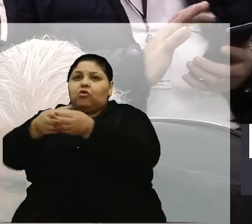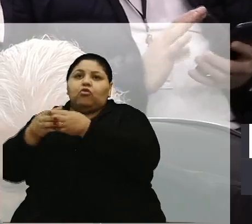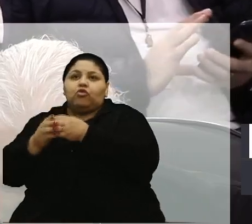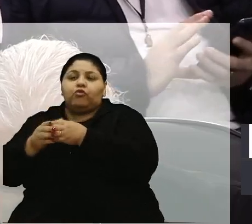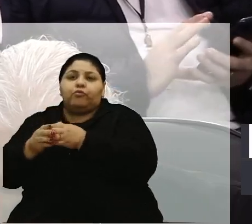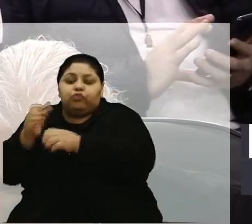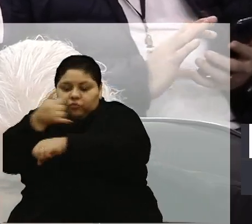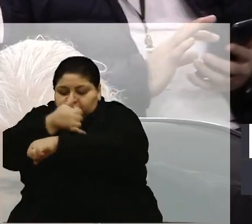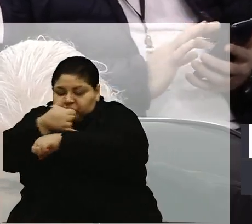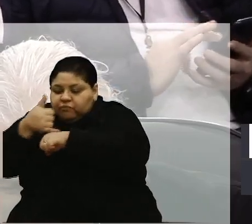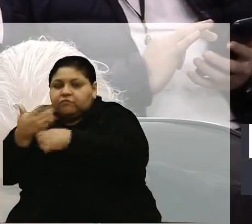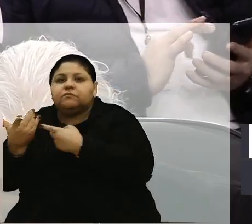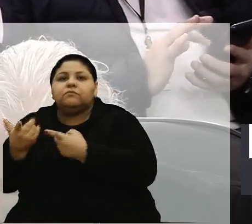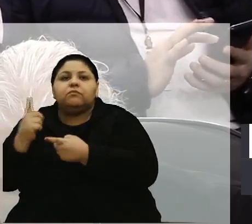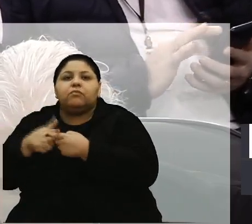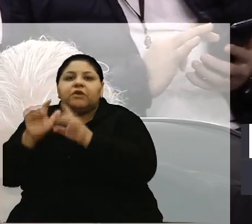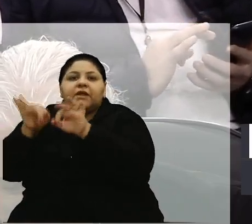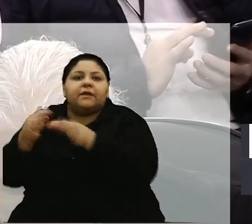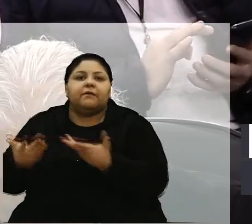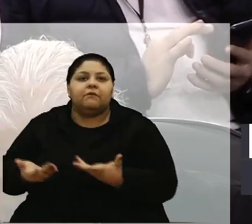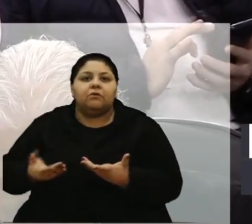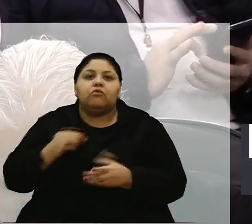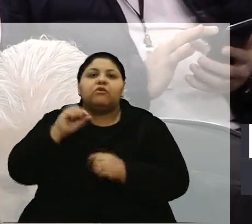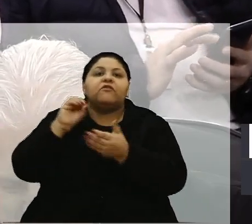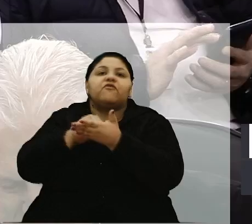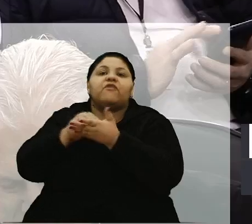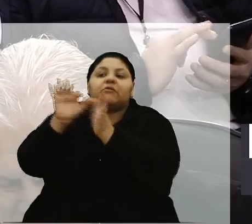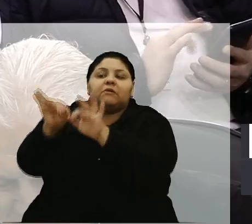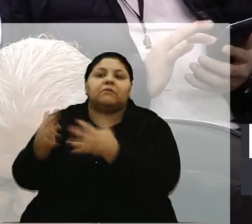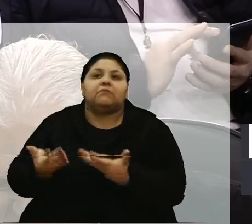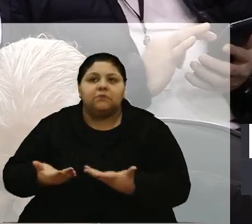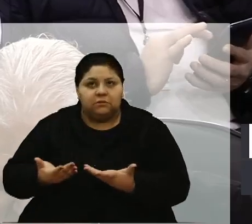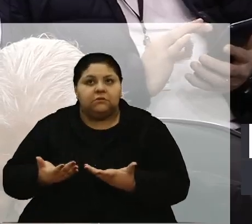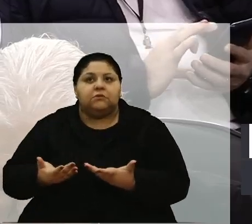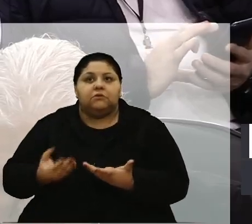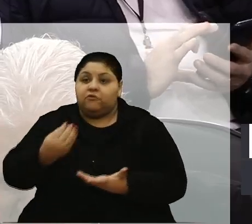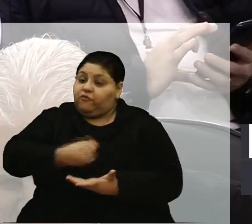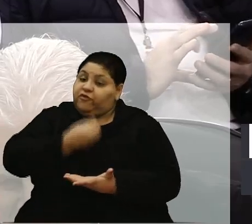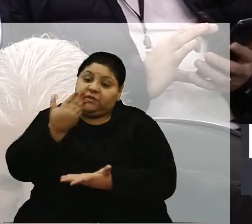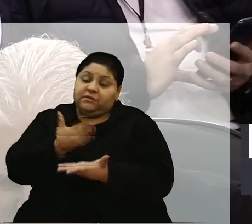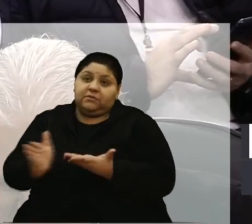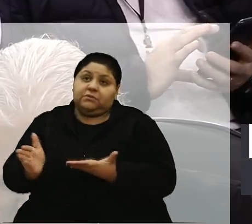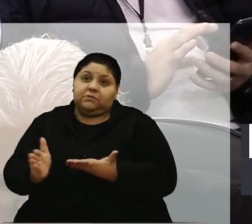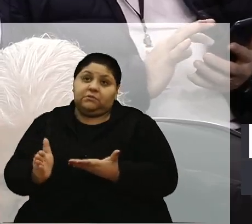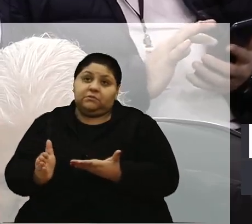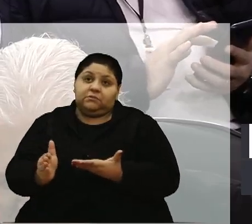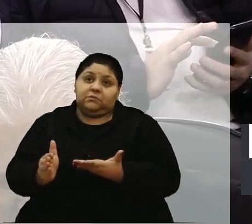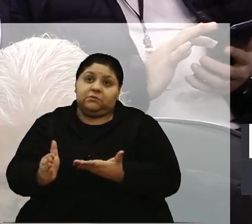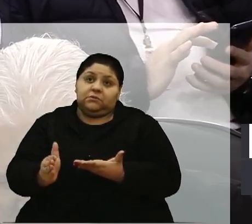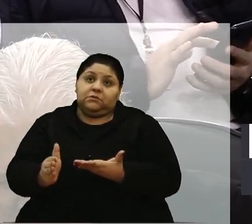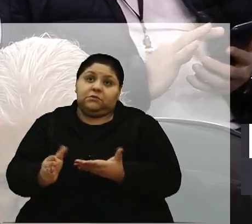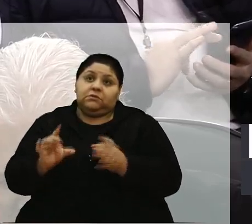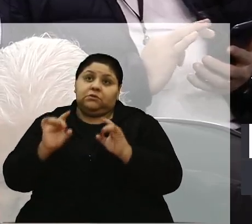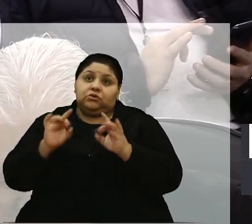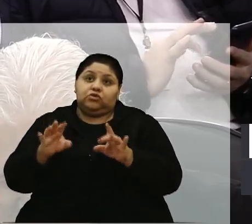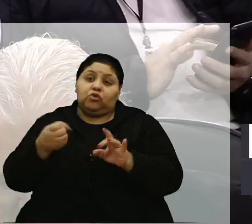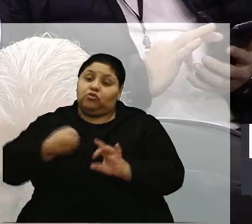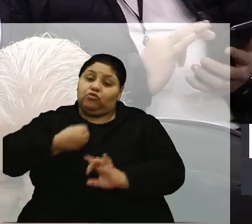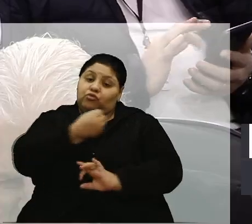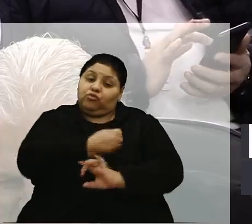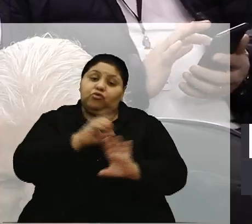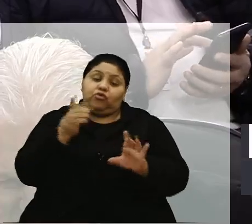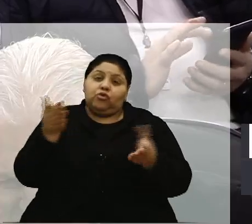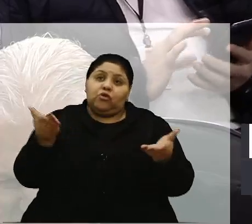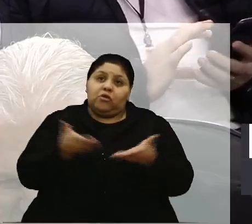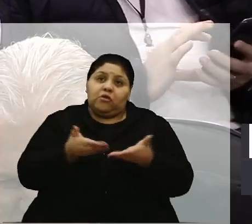trás de tudo isso? O que falta para acabar? E vidas estão sendo perdidas. Foi assassinada mais uma. Só entrou para a estatística. Então, acho que